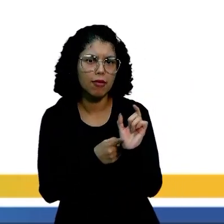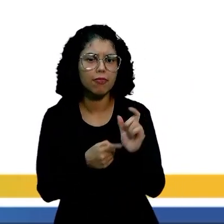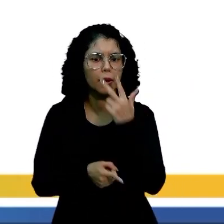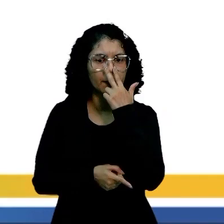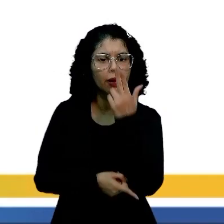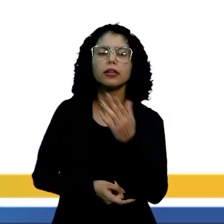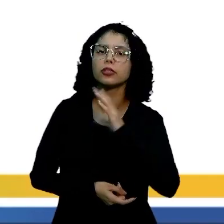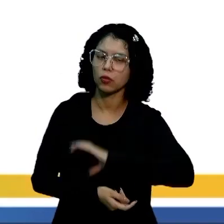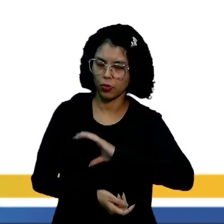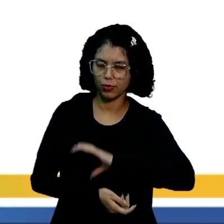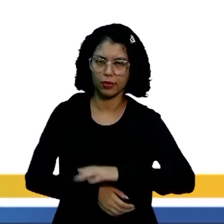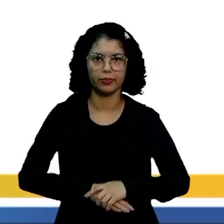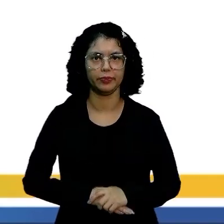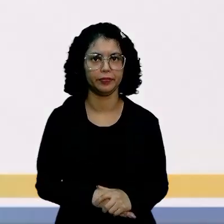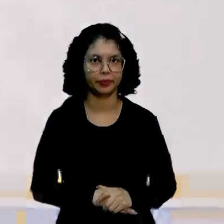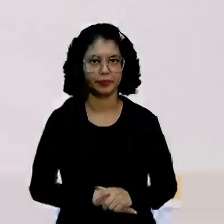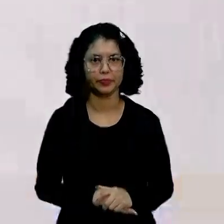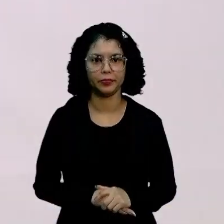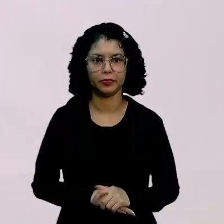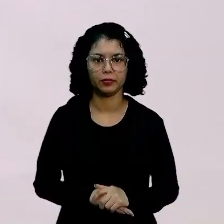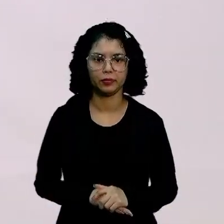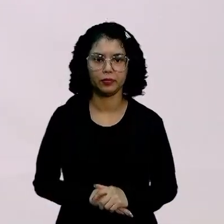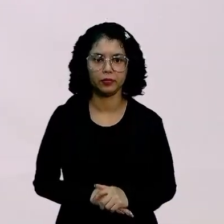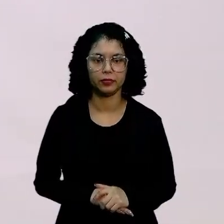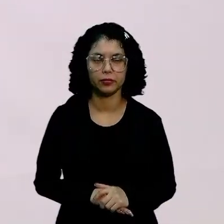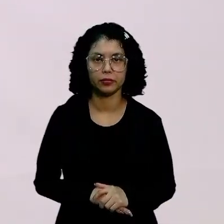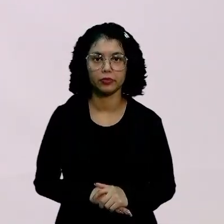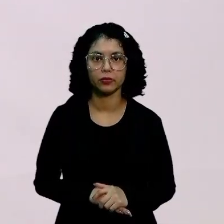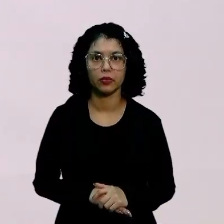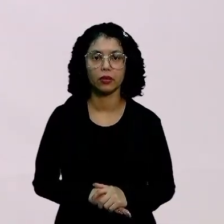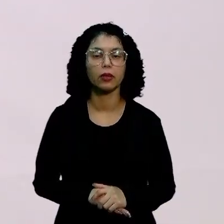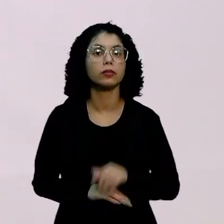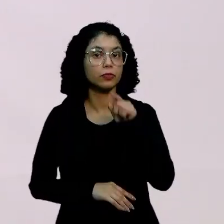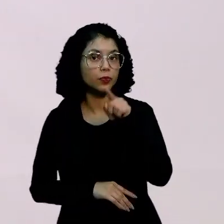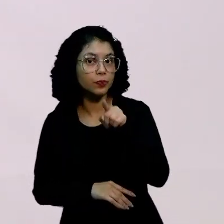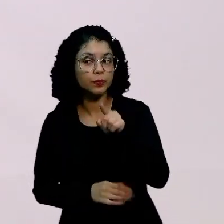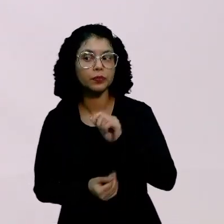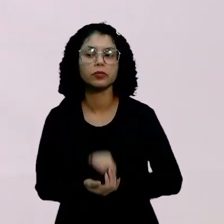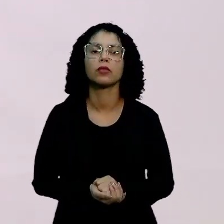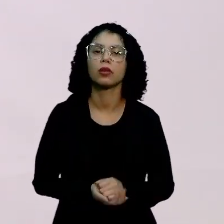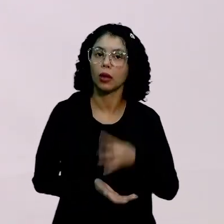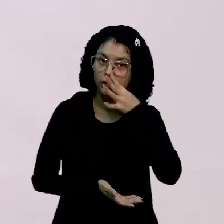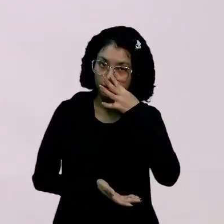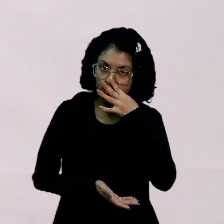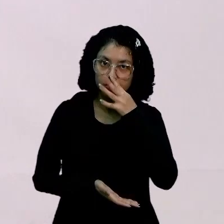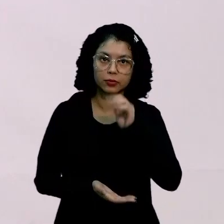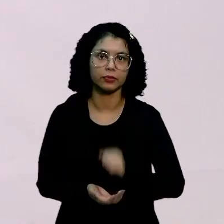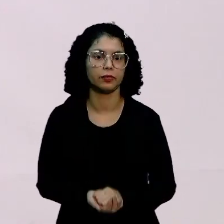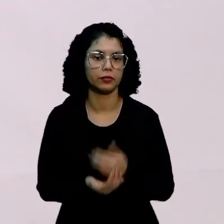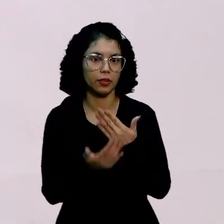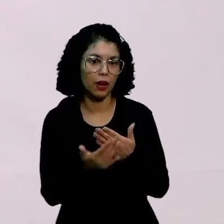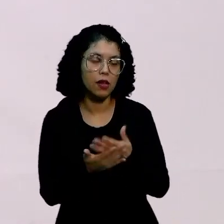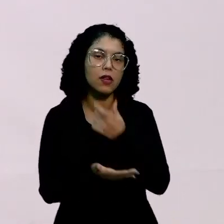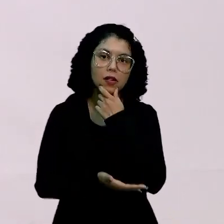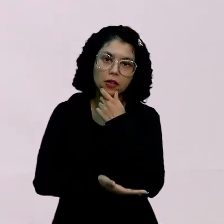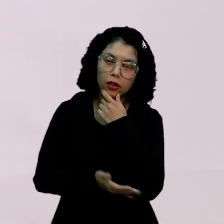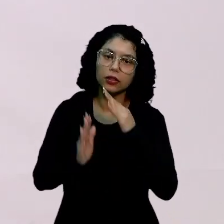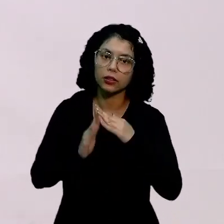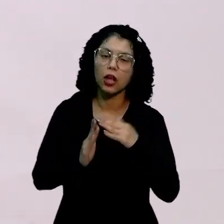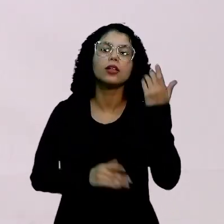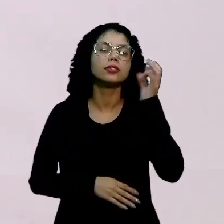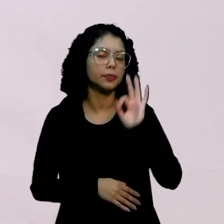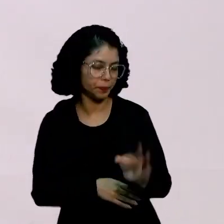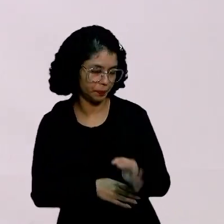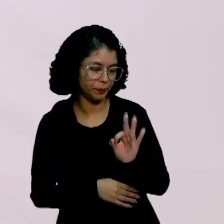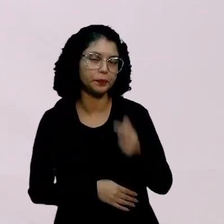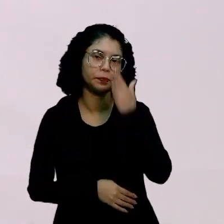com a língua portuguesa. A maioria de vocês que estão assistindo aí a aula de inglês em casa, com certeza